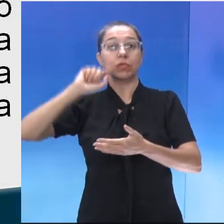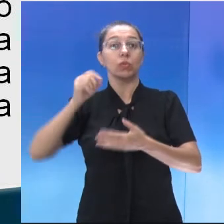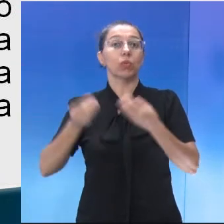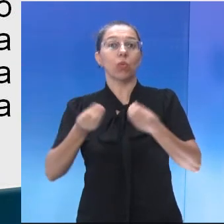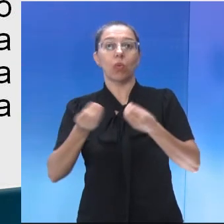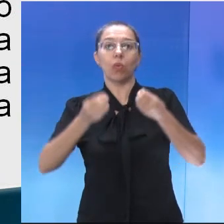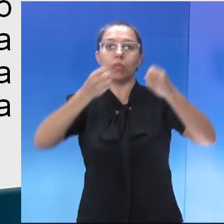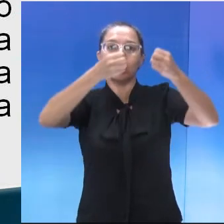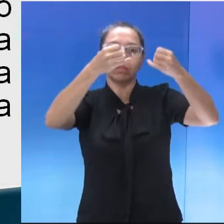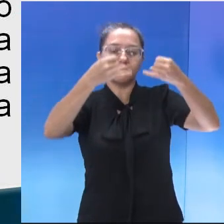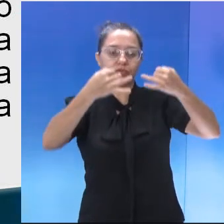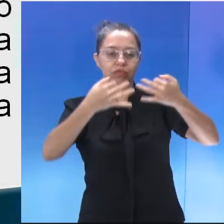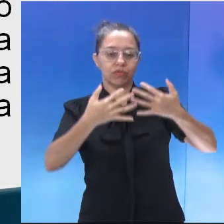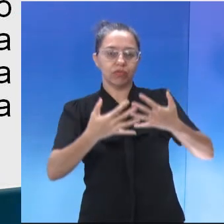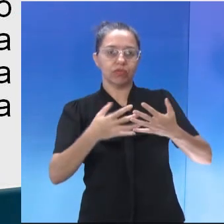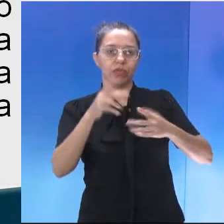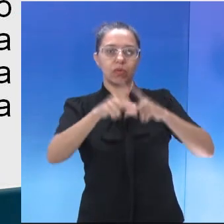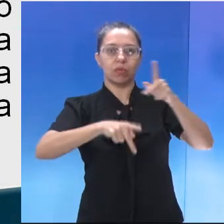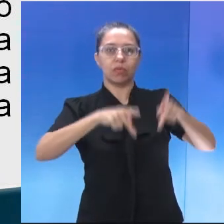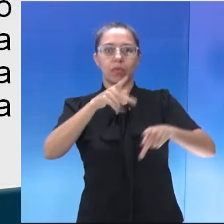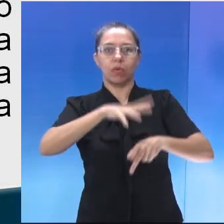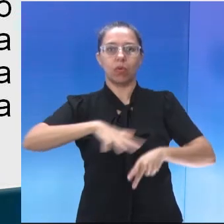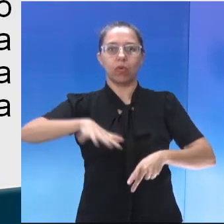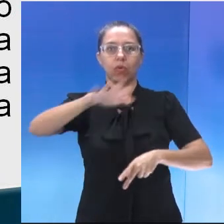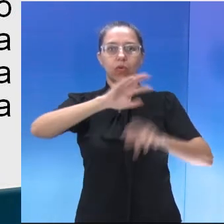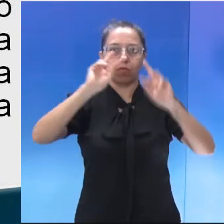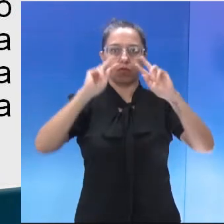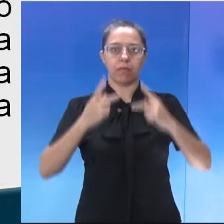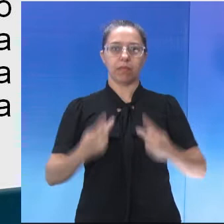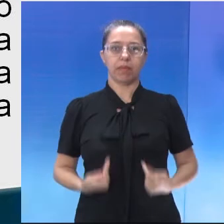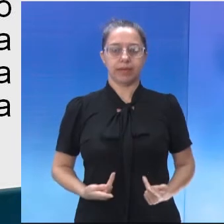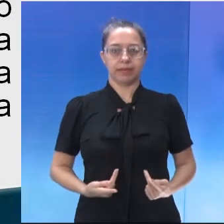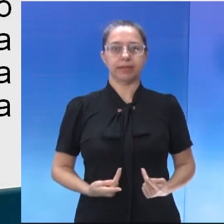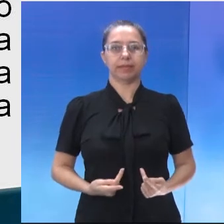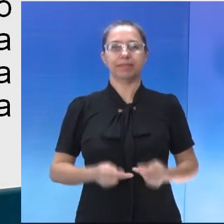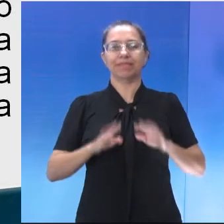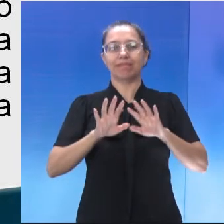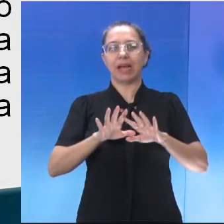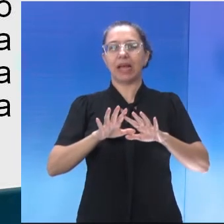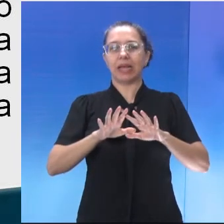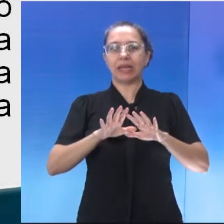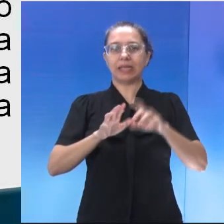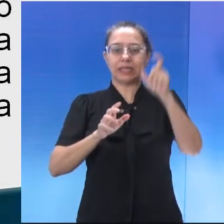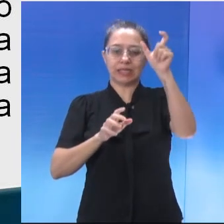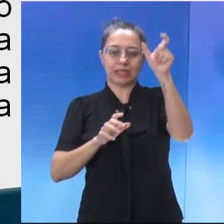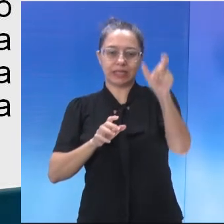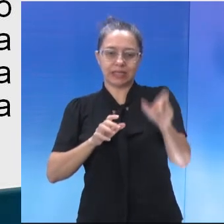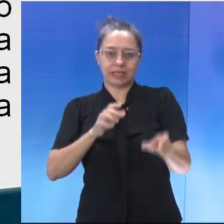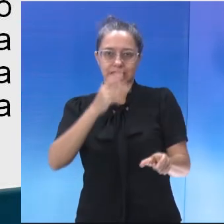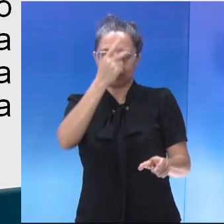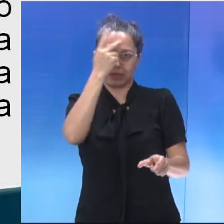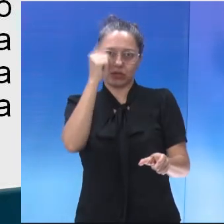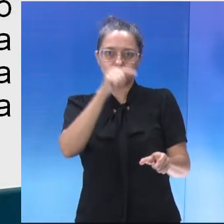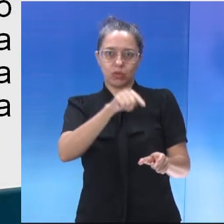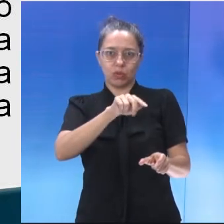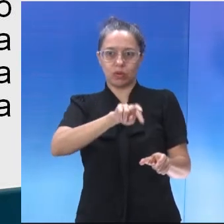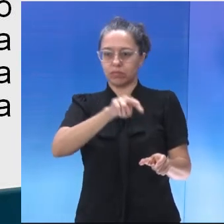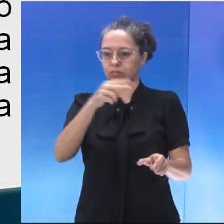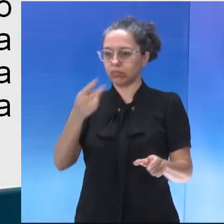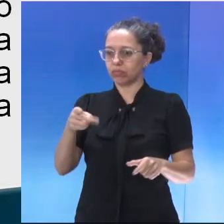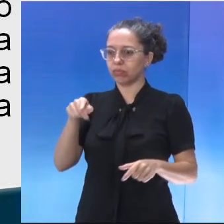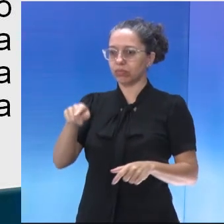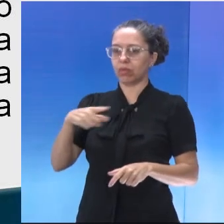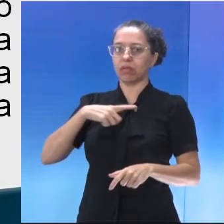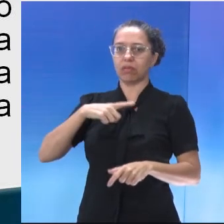definir toda a realização humana, uma evidente degradação do ser para o ter. Então, nós estamos falando